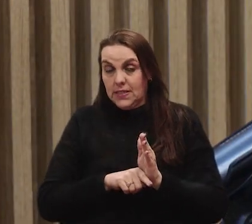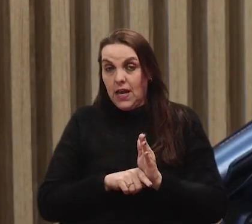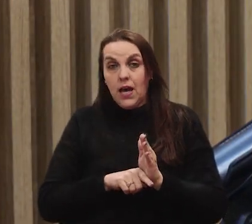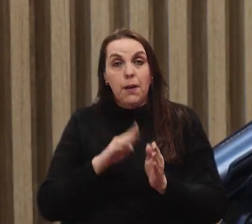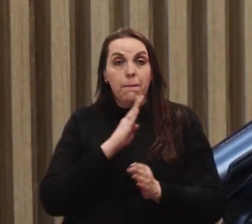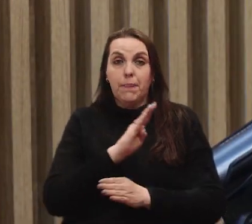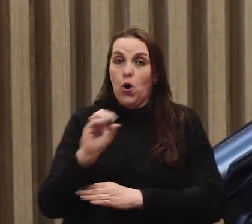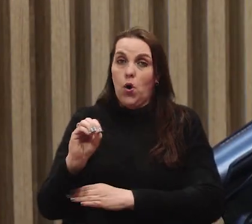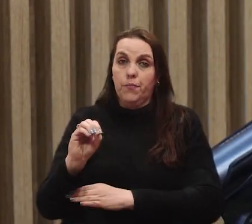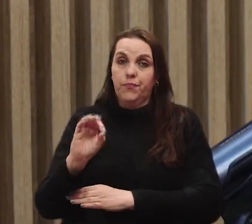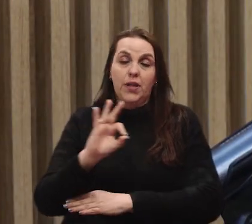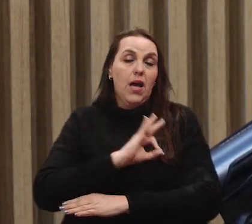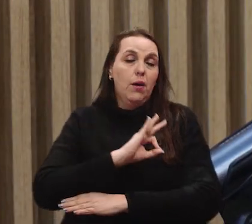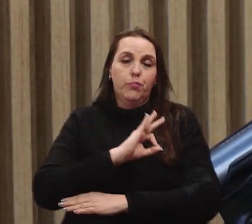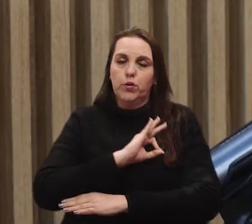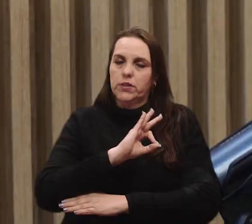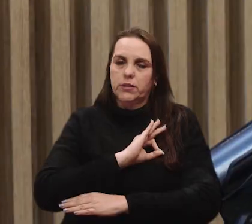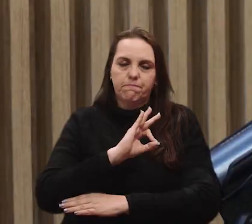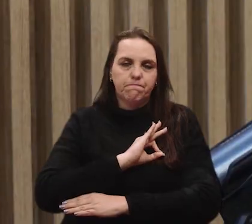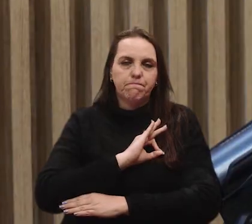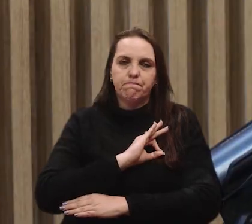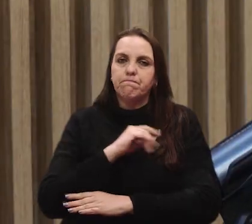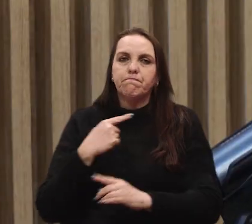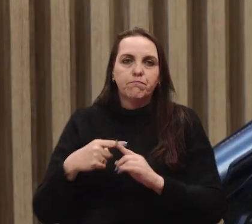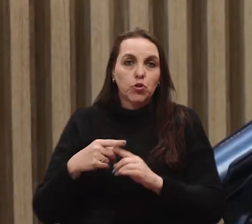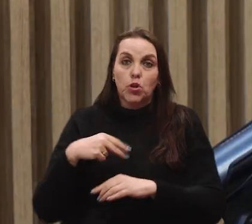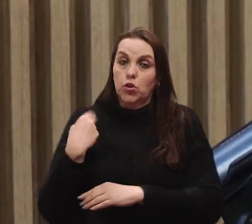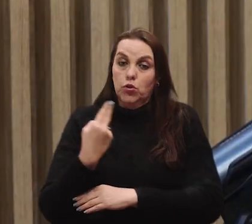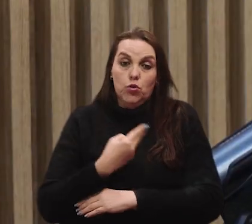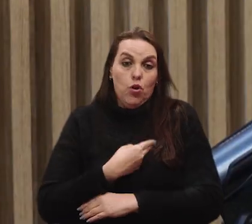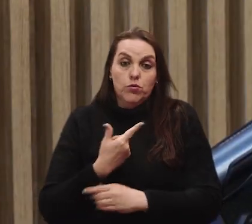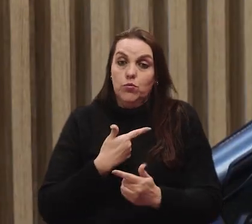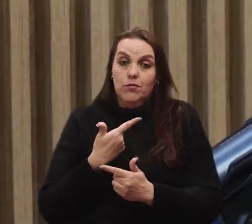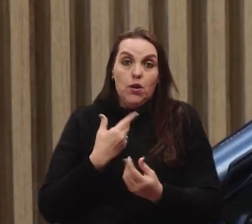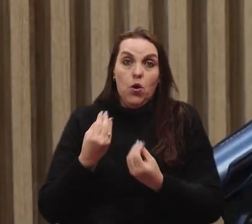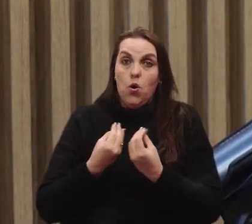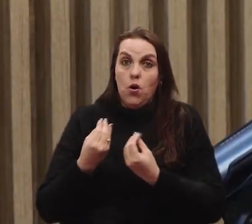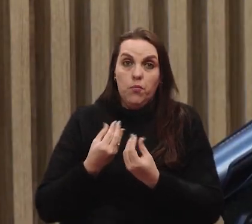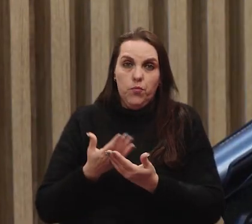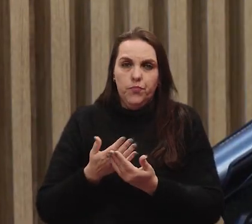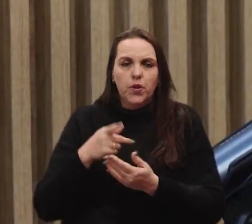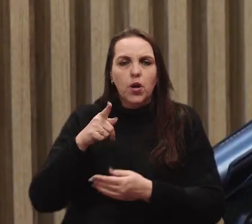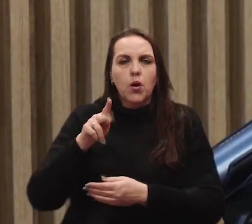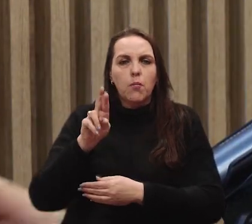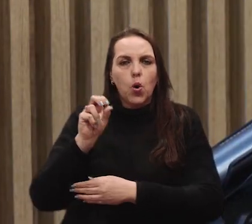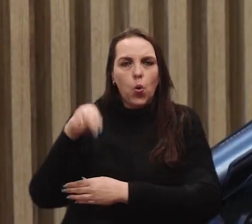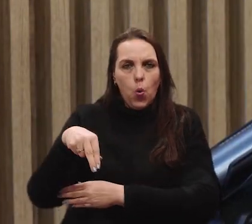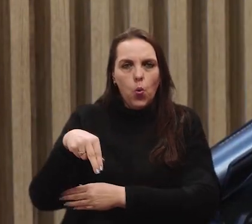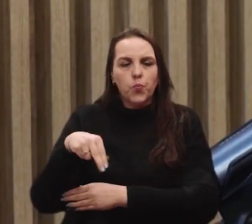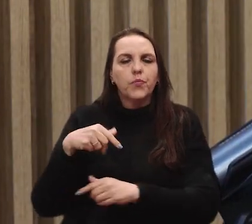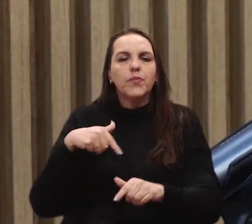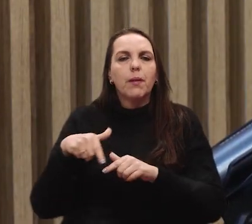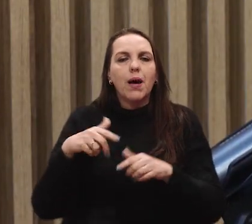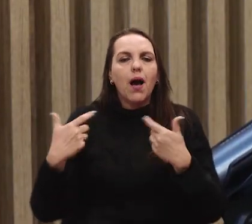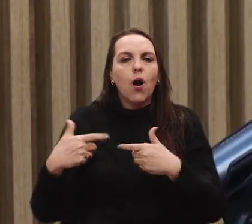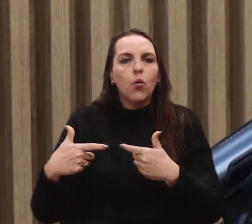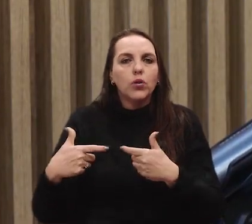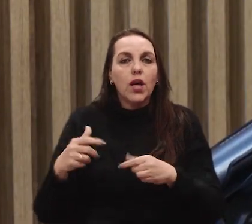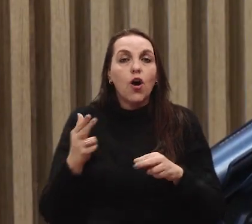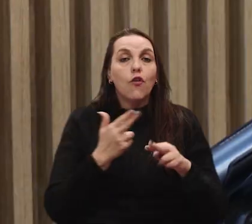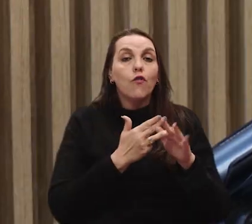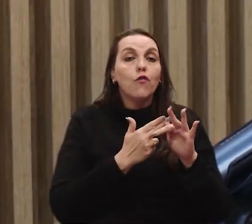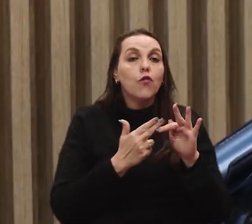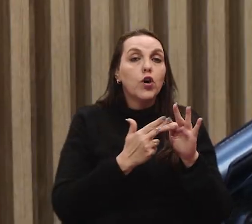é boletim de ocorrência, é a Polícia Civil. Aí é a polícia. Porque nós não vamos ter, por exemplo, onde é que o Procon atua? Quando o fornecedor